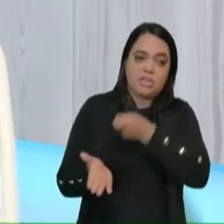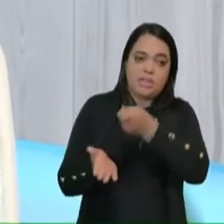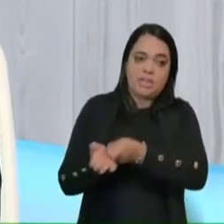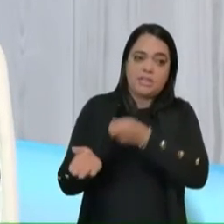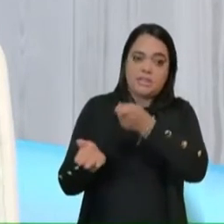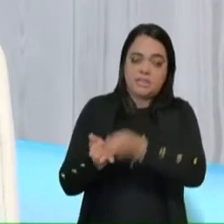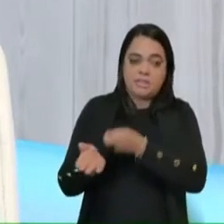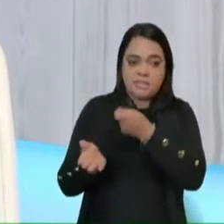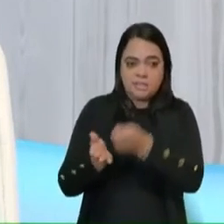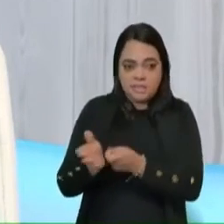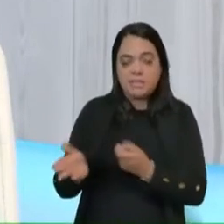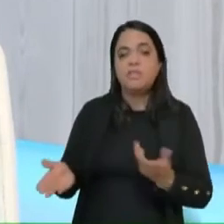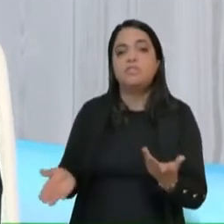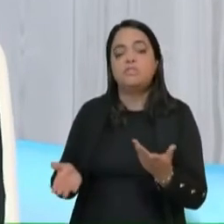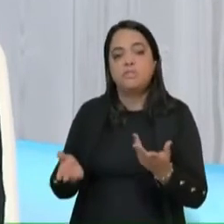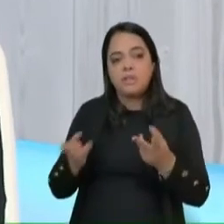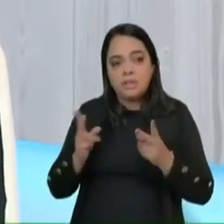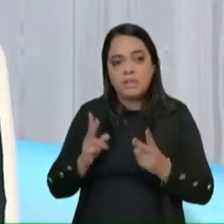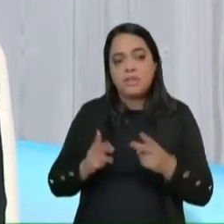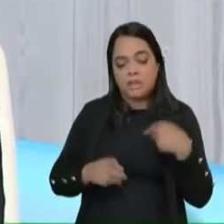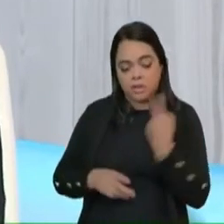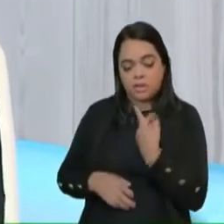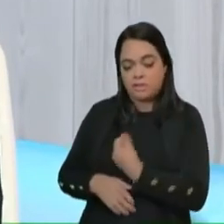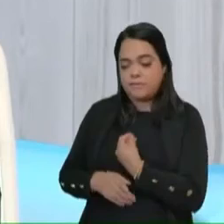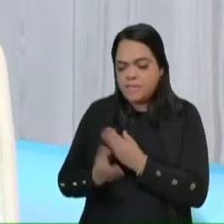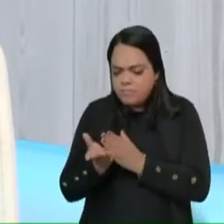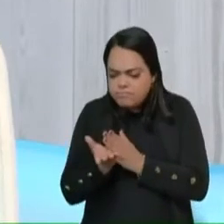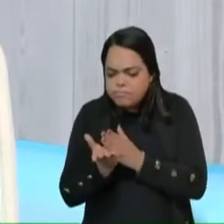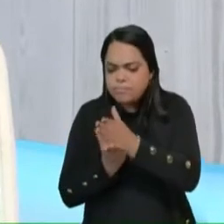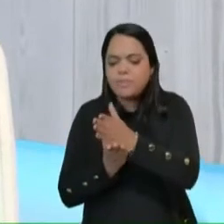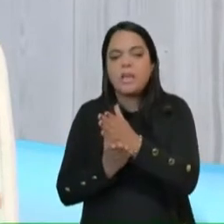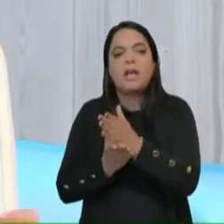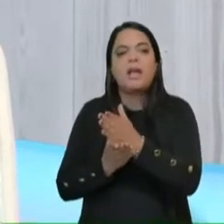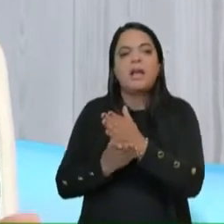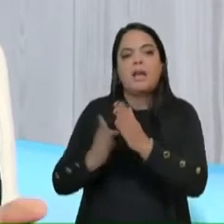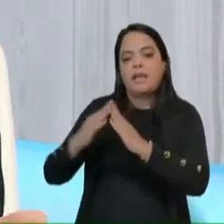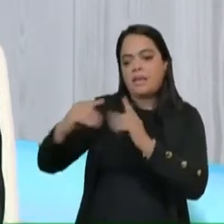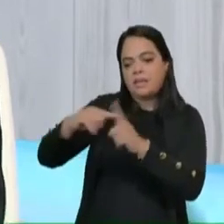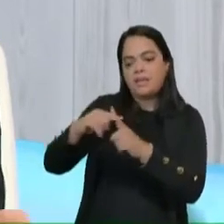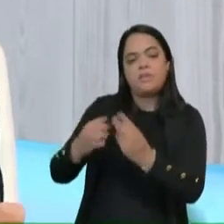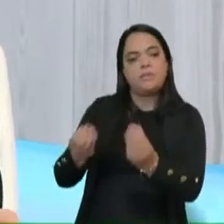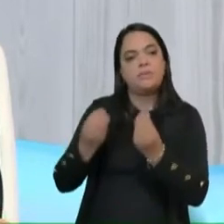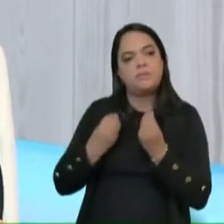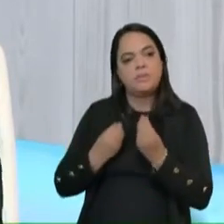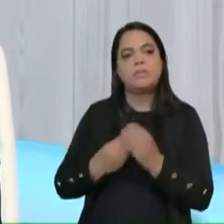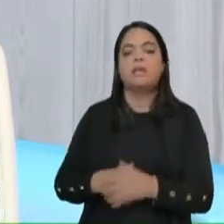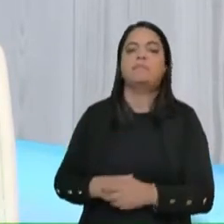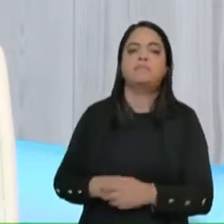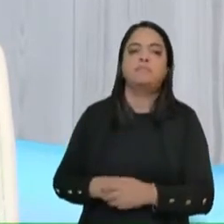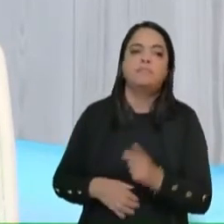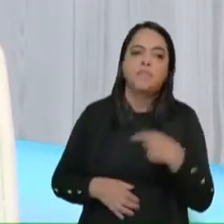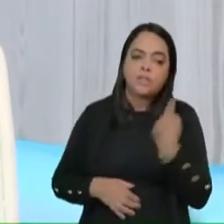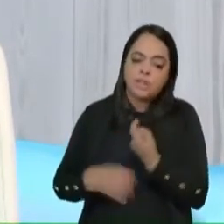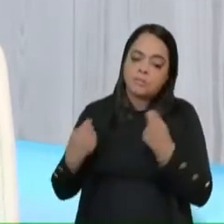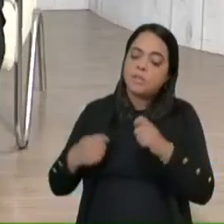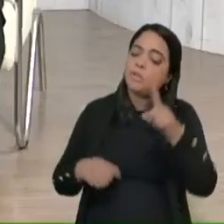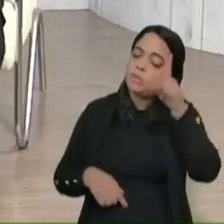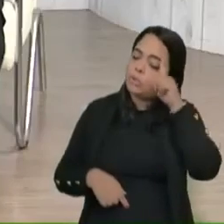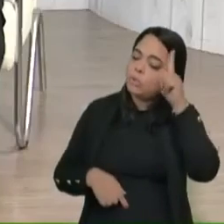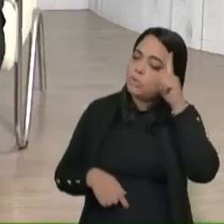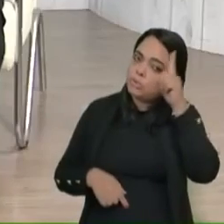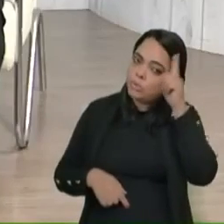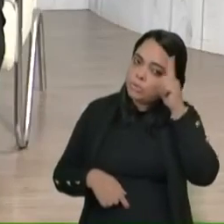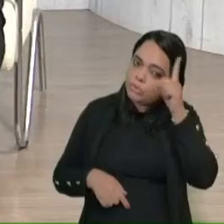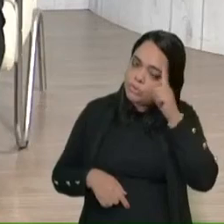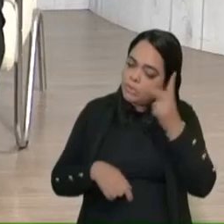né em ter até uma constância na vida né A igreja nos oferece essa liturgia diária né então é buscar todos os dias a palavra de